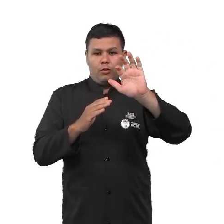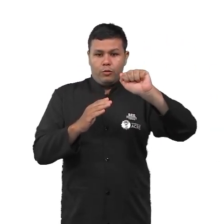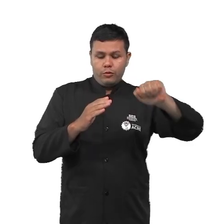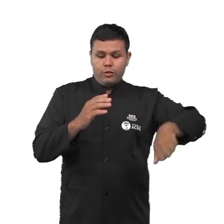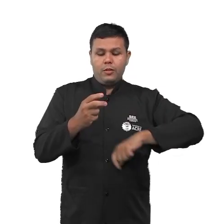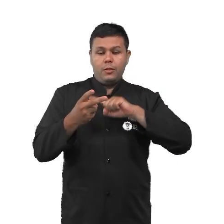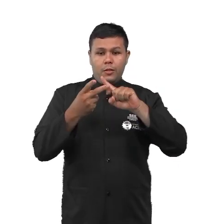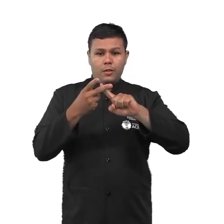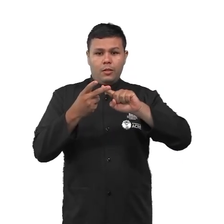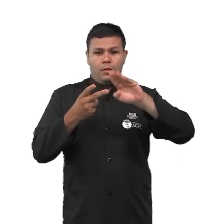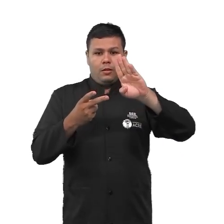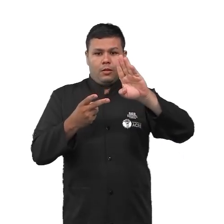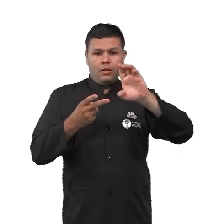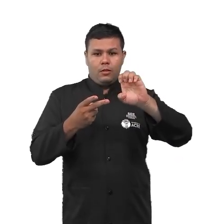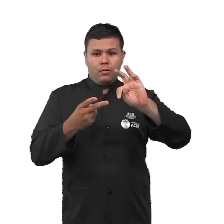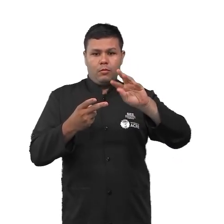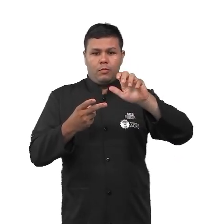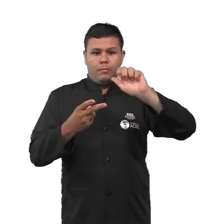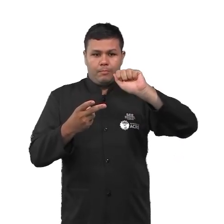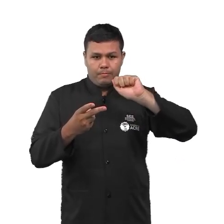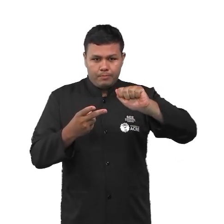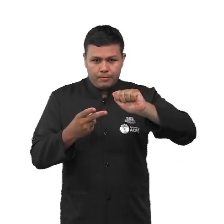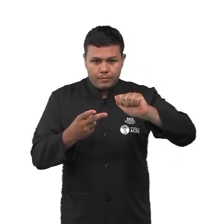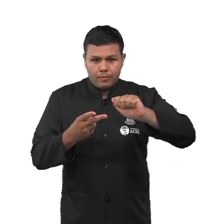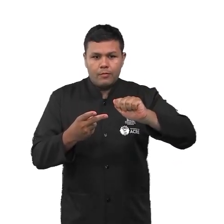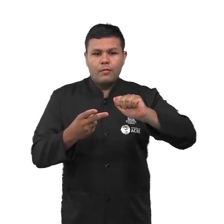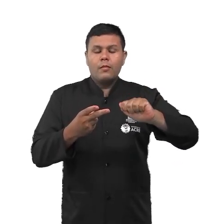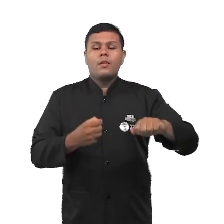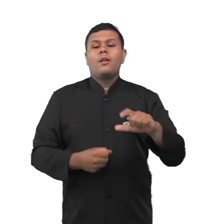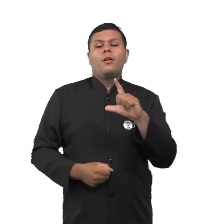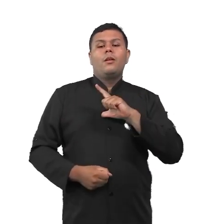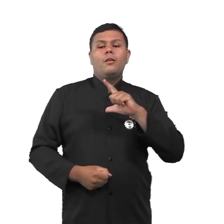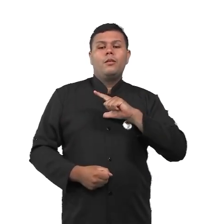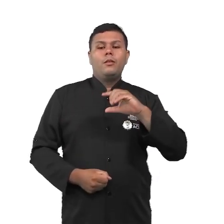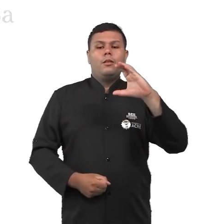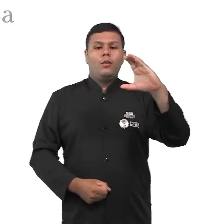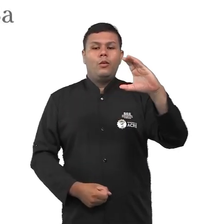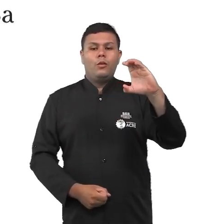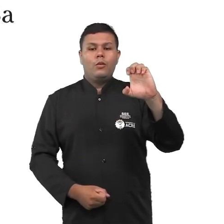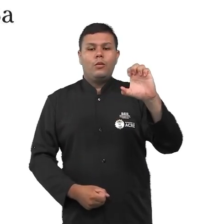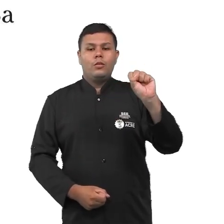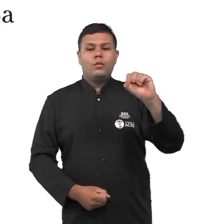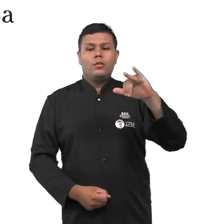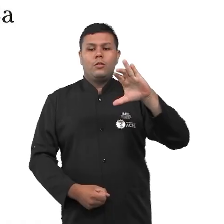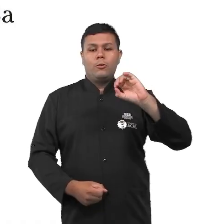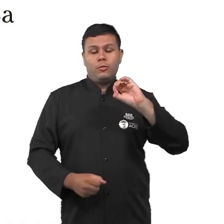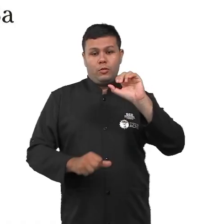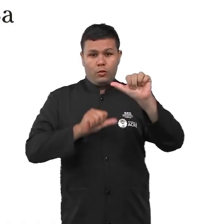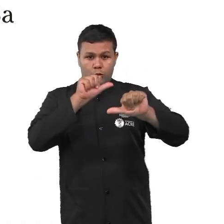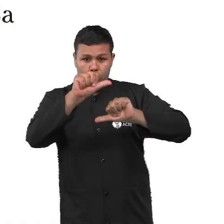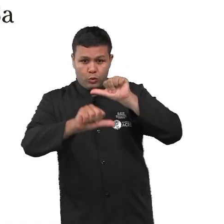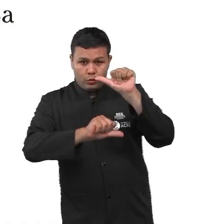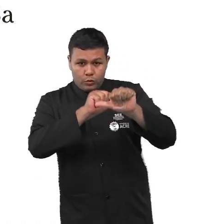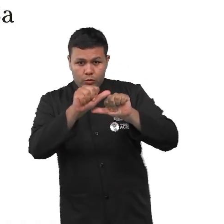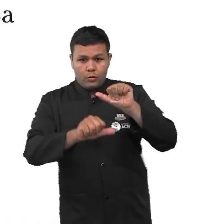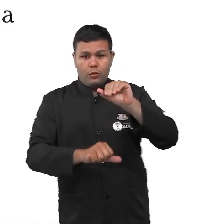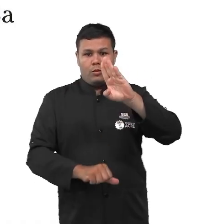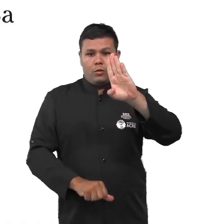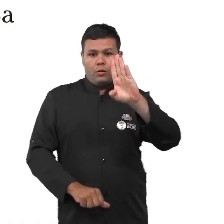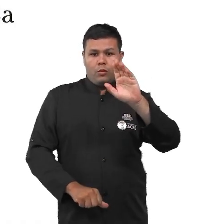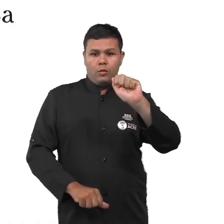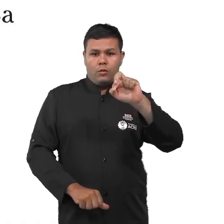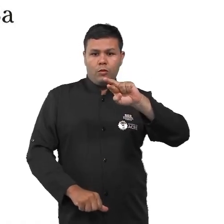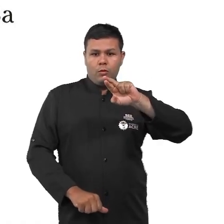não tenho, você está vendo na tela aqui, um beta, onde eu tenho o césio virando bário, tornando o núcleo, né,